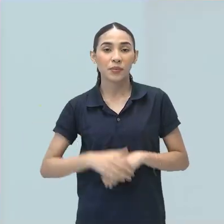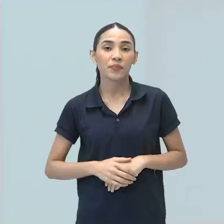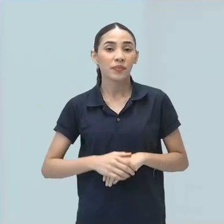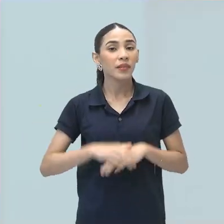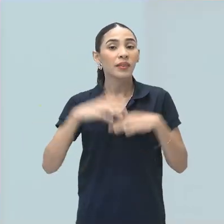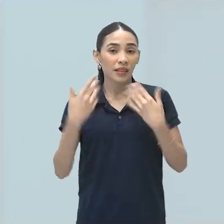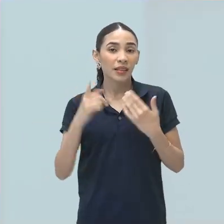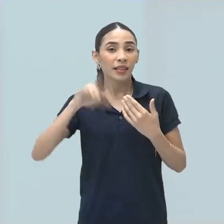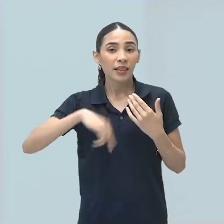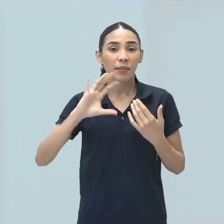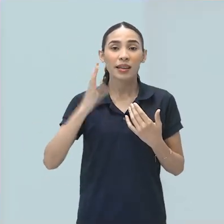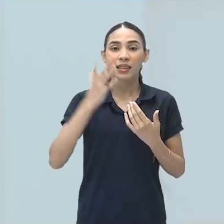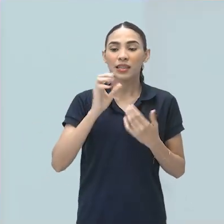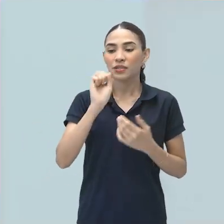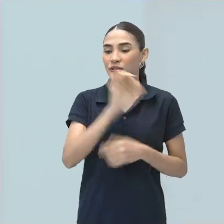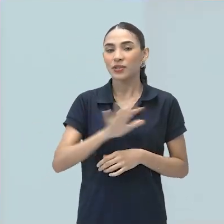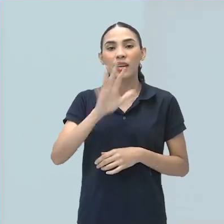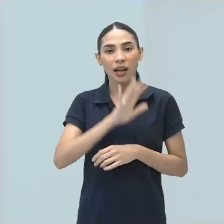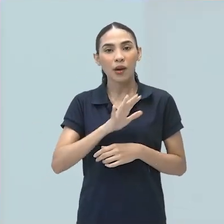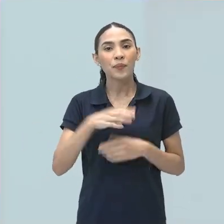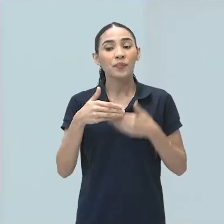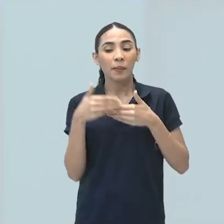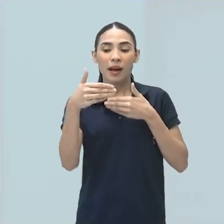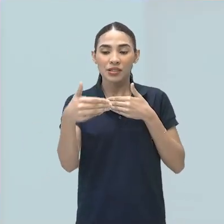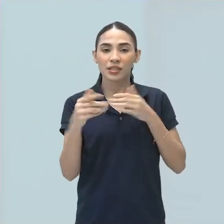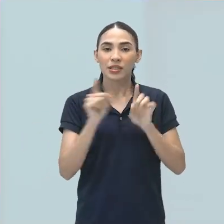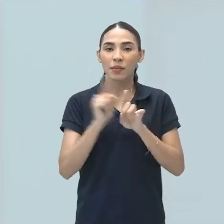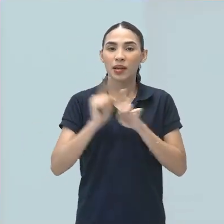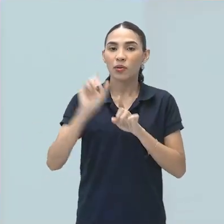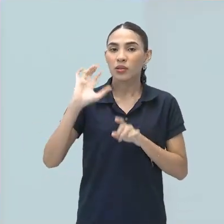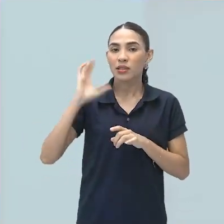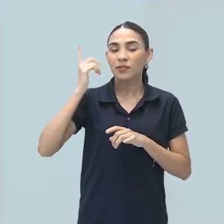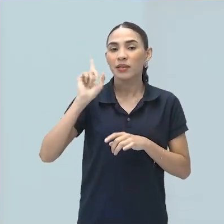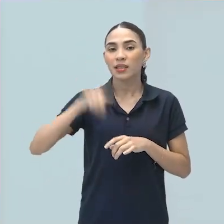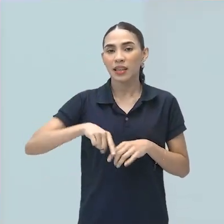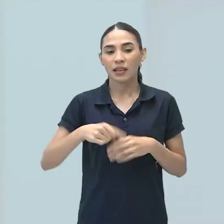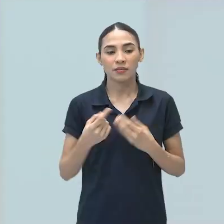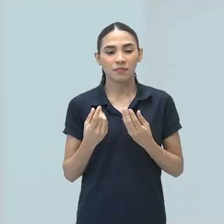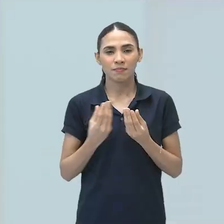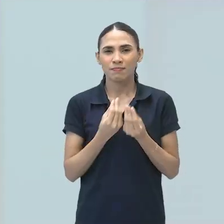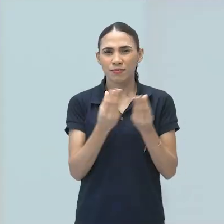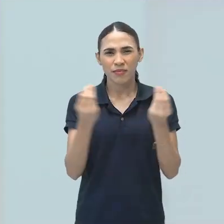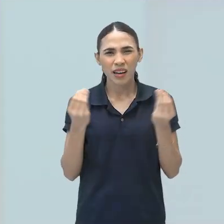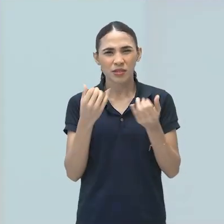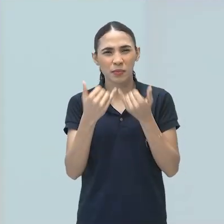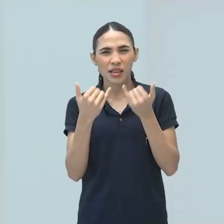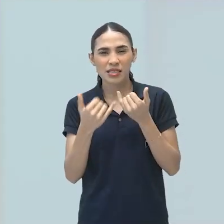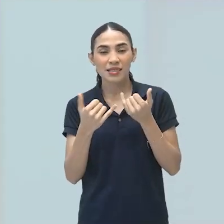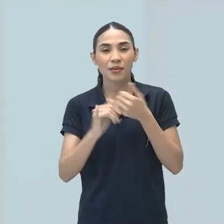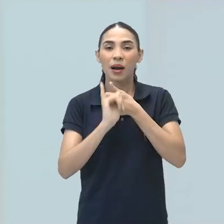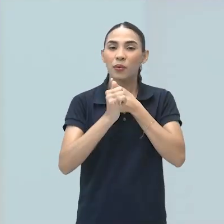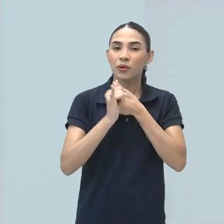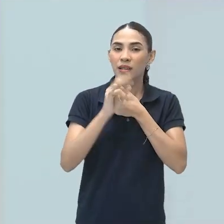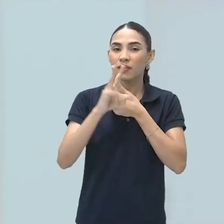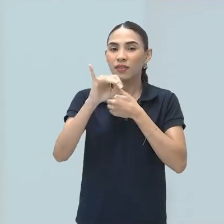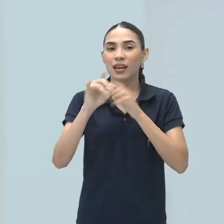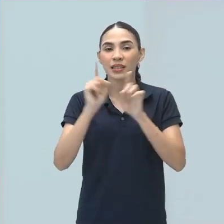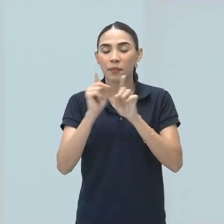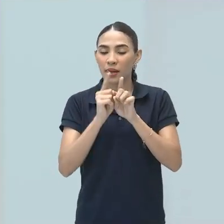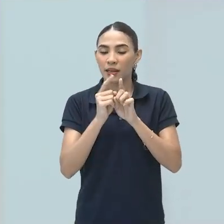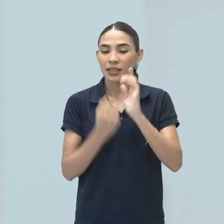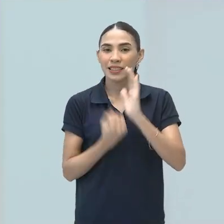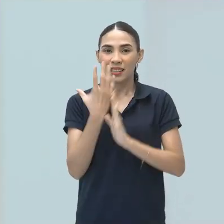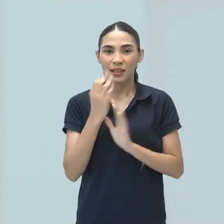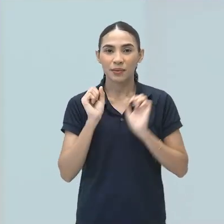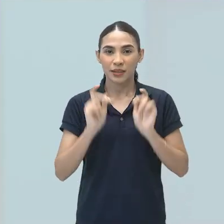uma realidade de modo geral. E a partir desses acontecimentos que são muitos e comuns, é que a crônica, então, vai se